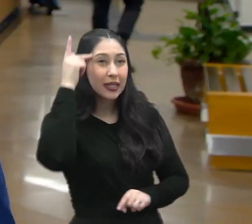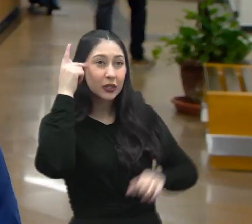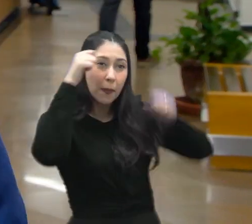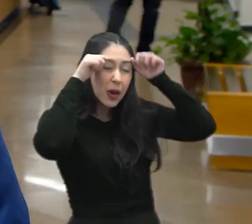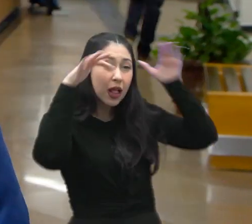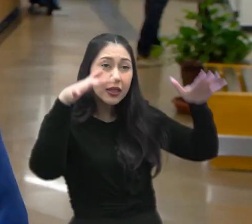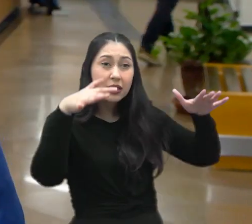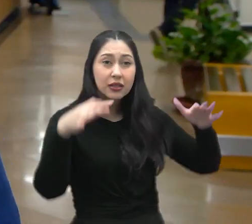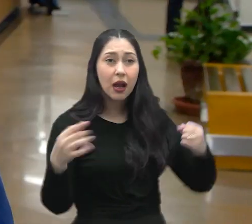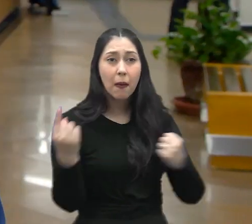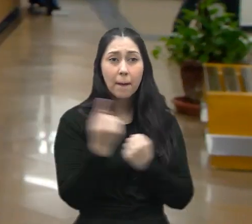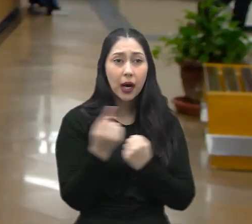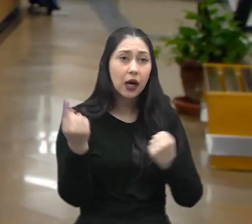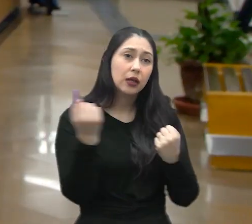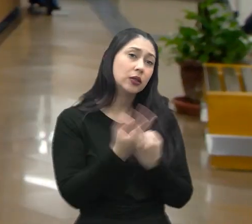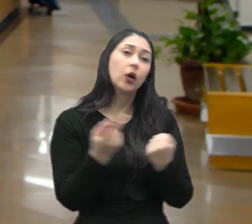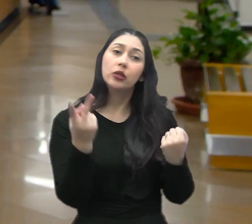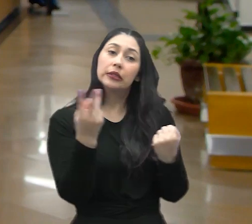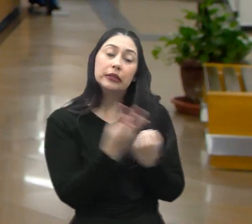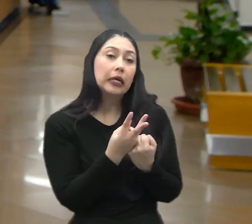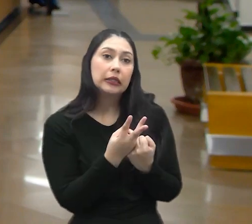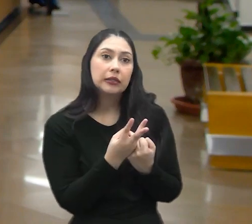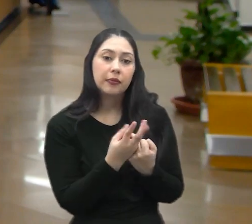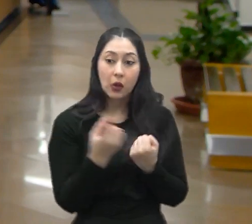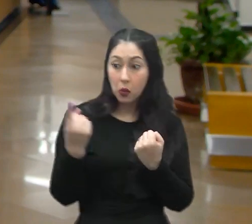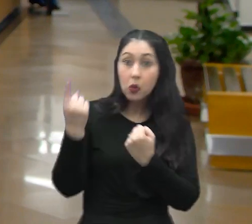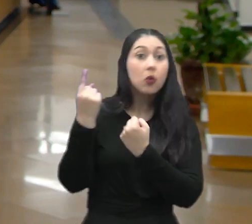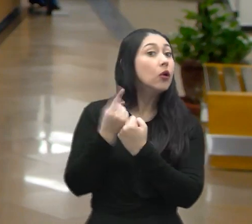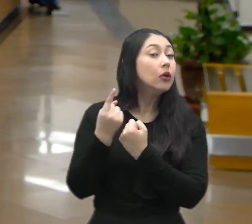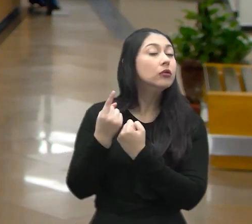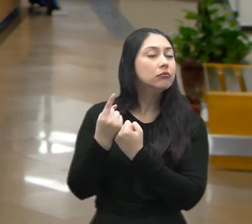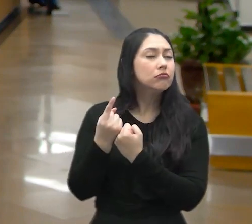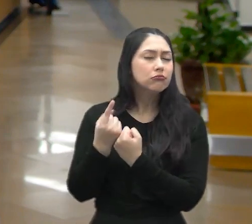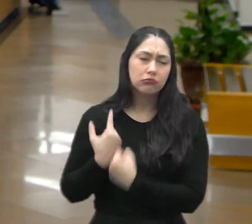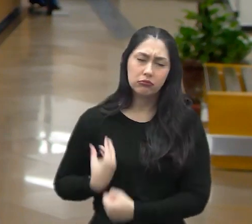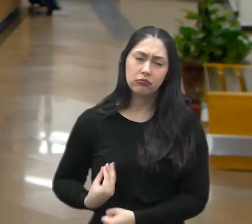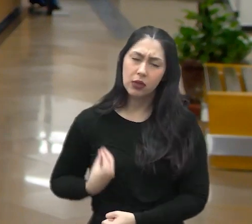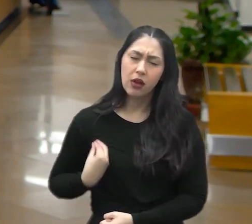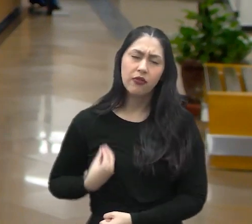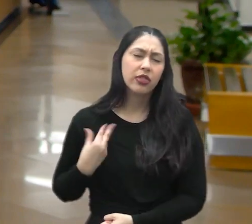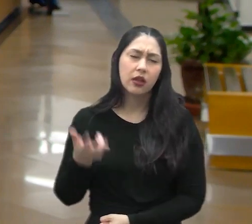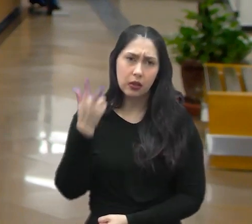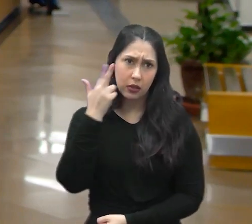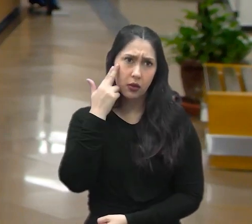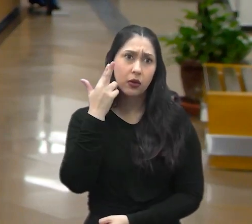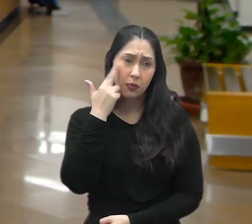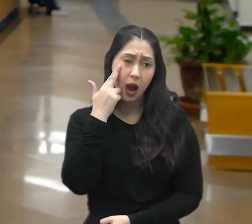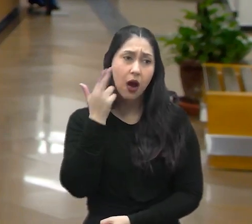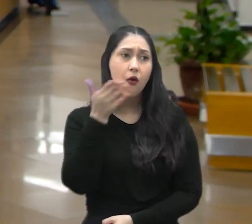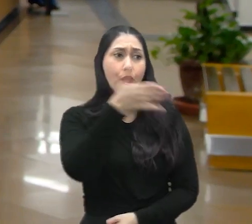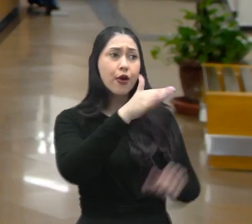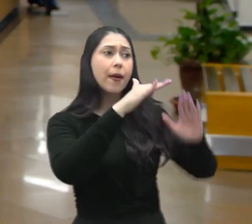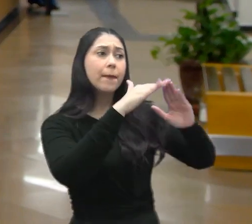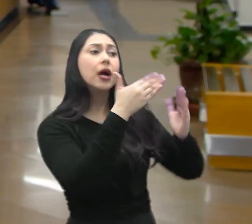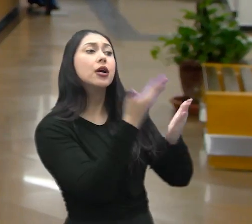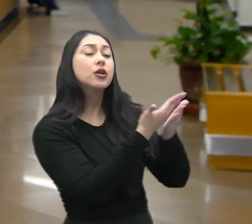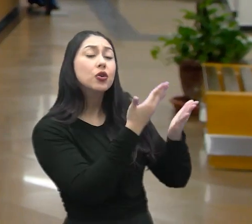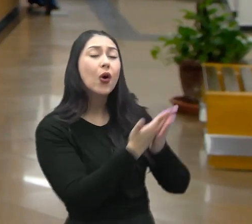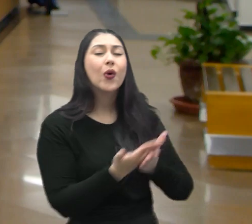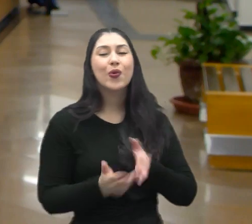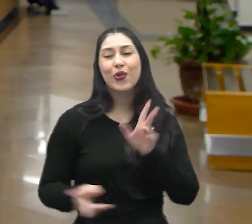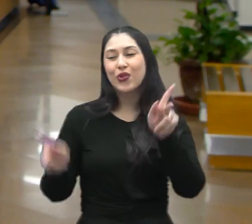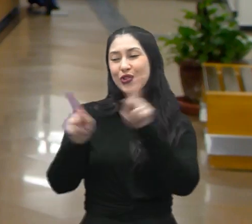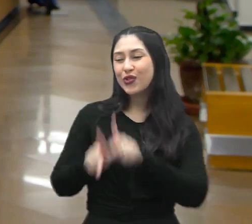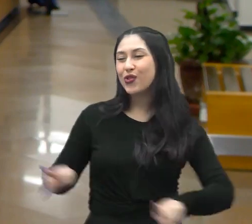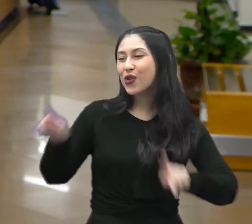autista, seja ele de nível 1, 2 ou 3, o nível 1 ele ainda consegue viver normalmente, ir para a